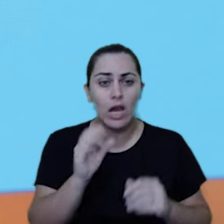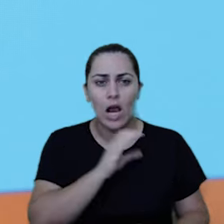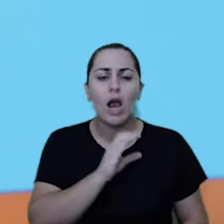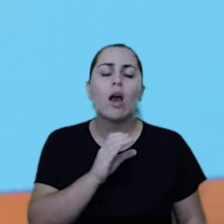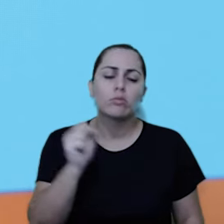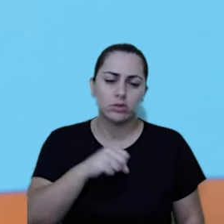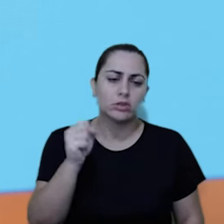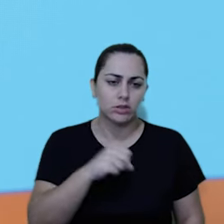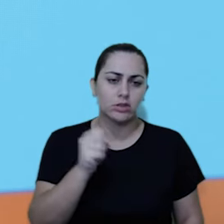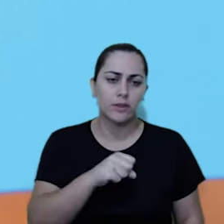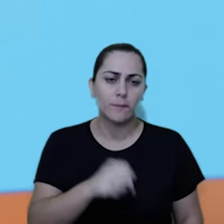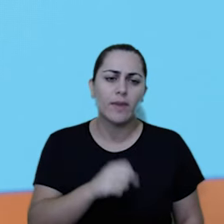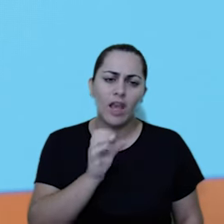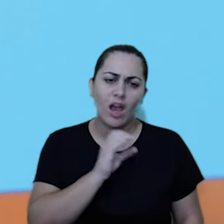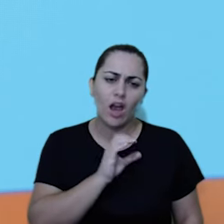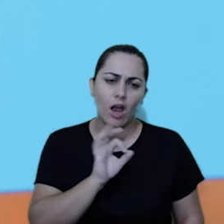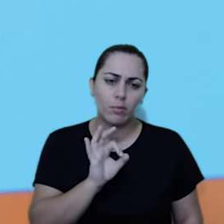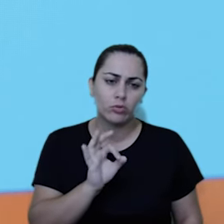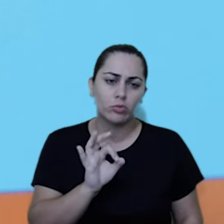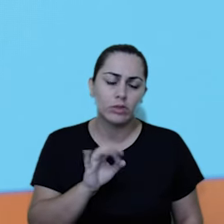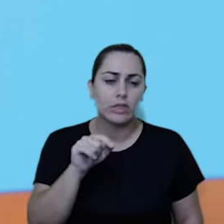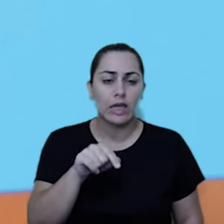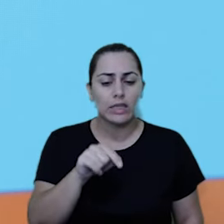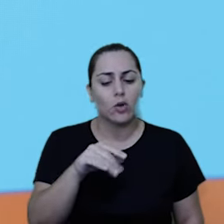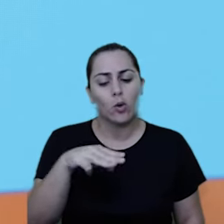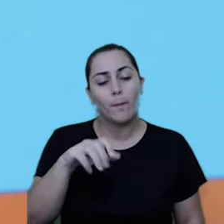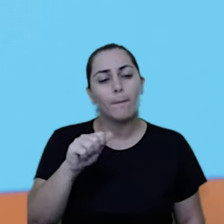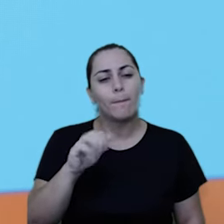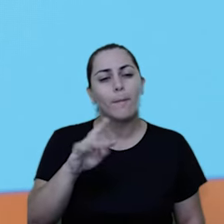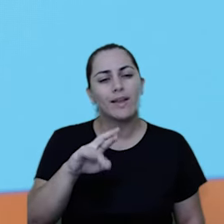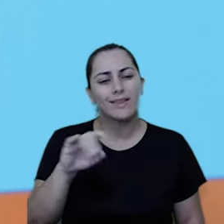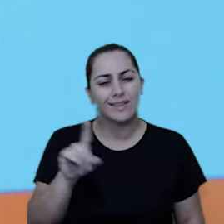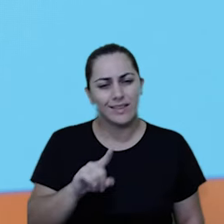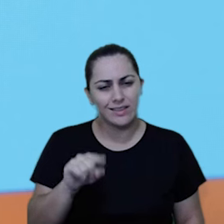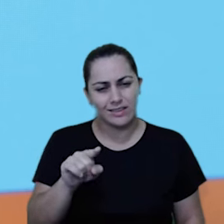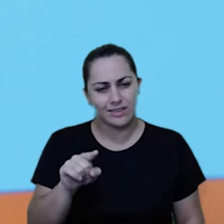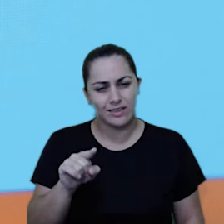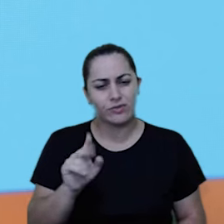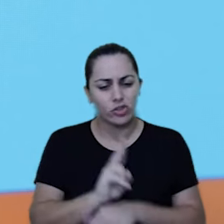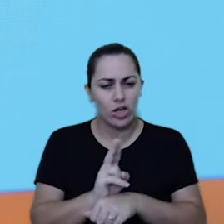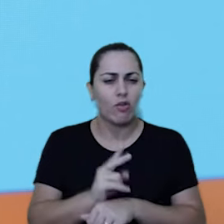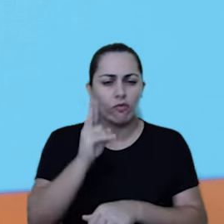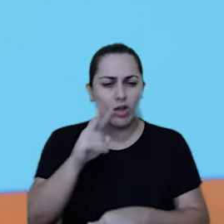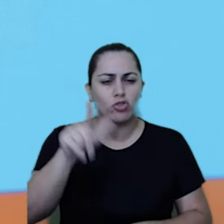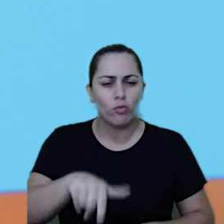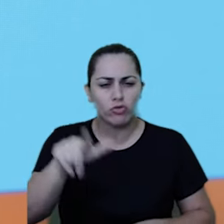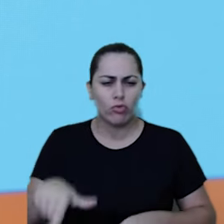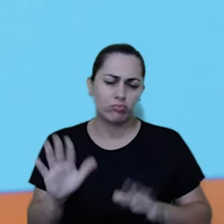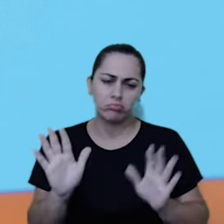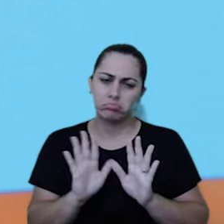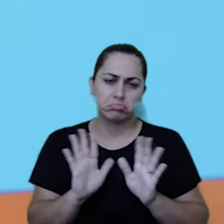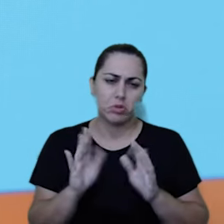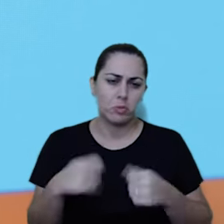negócio rápido jeit sim é é é bem rápido na realidade a matriz fiscal essas coisas a gente não visita toda a hora não fica acessando